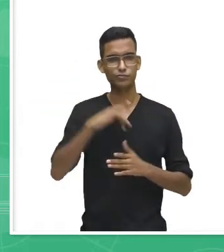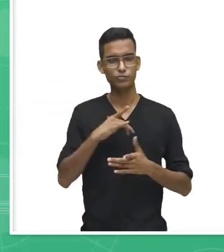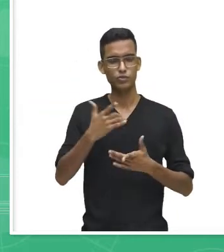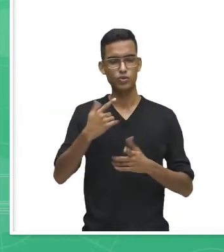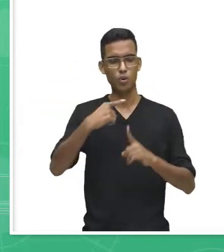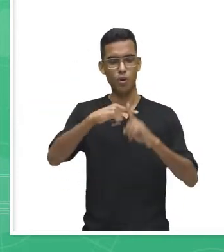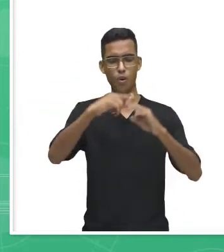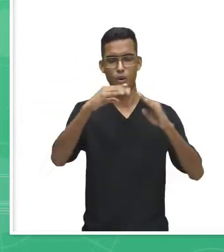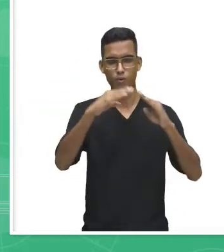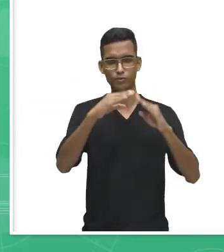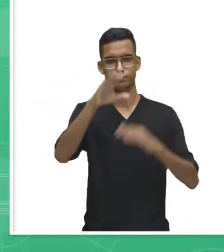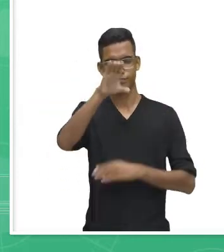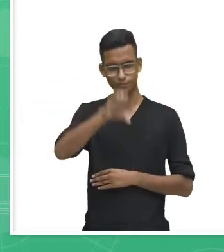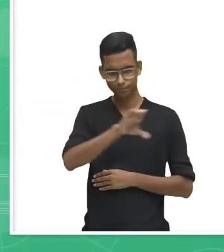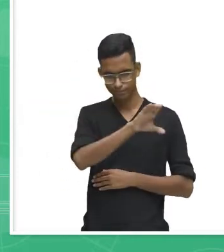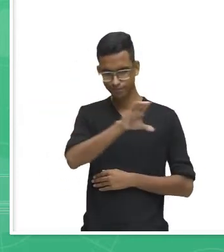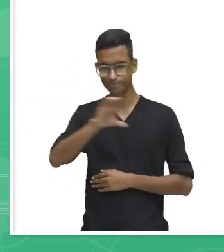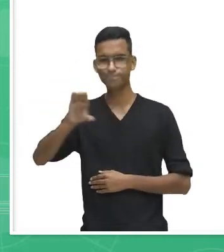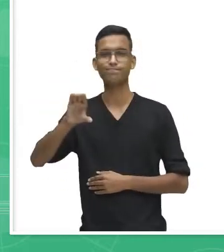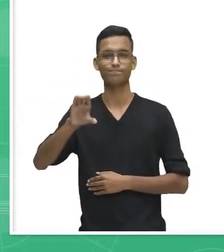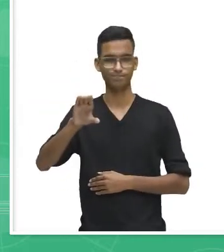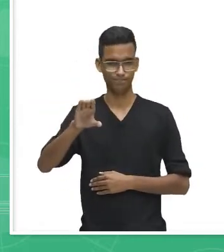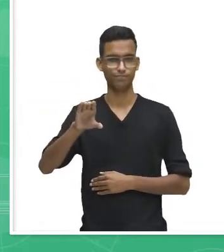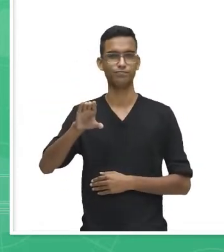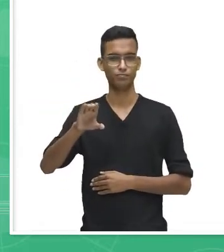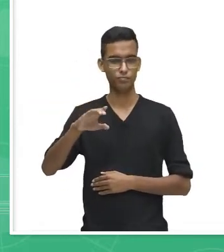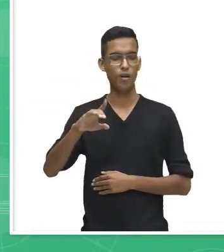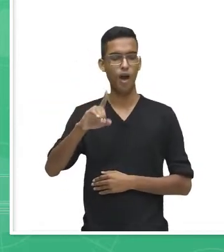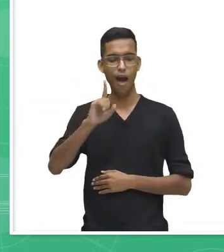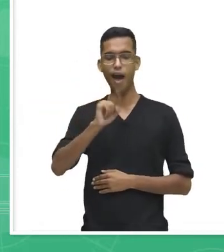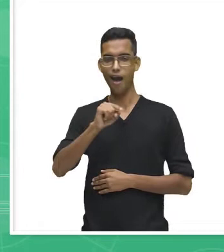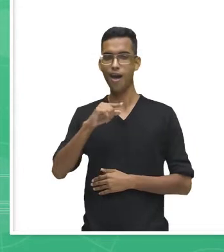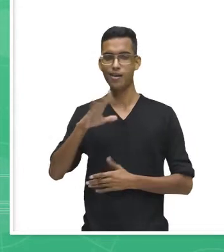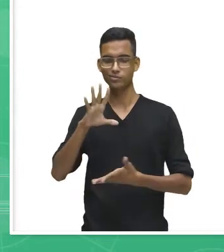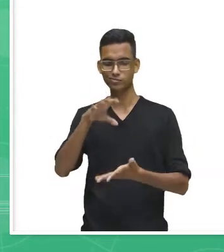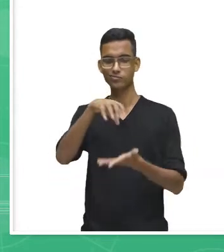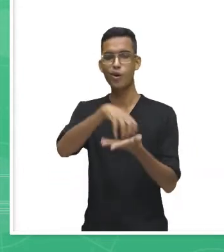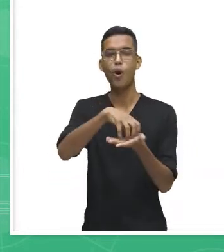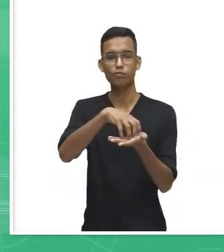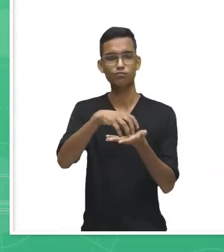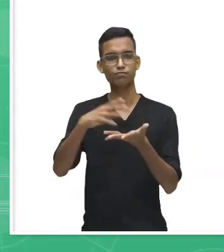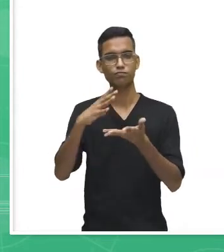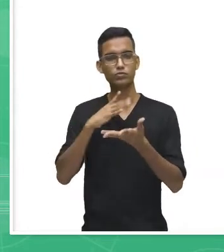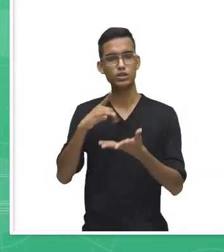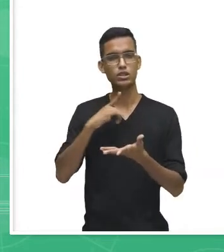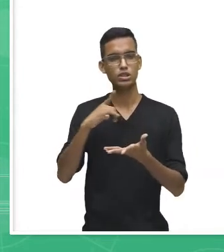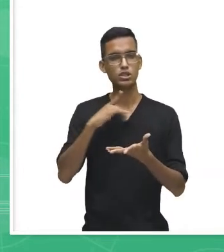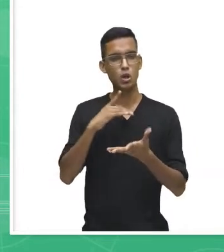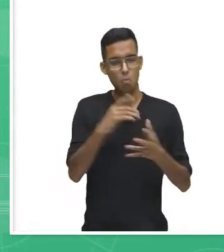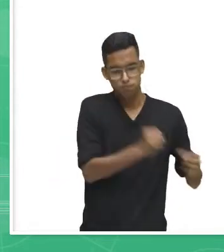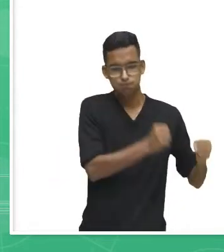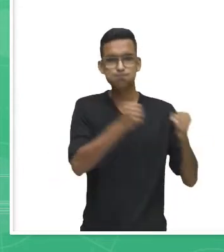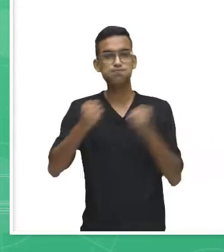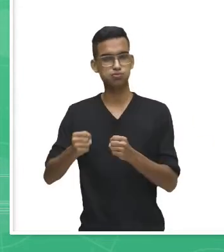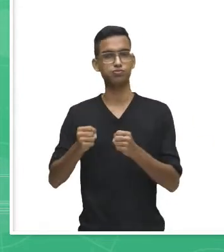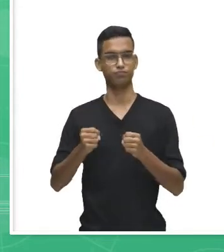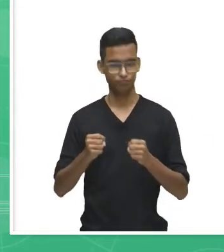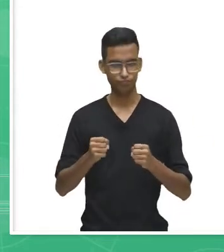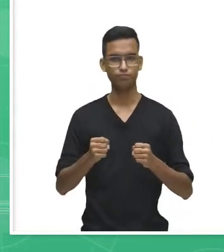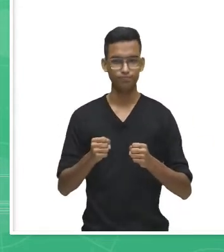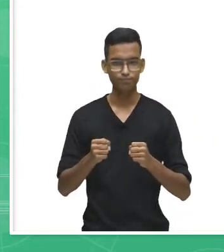uma instituição bastante poderosa na época. Eles dois, essas